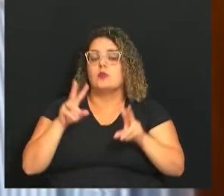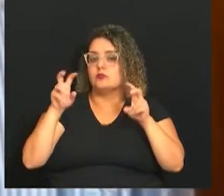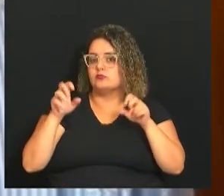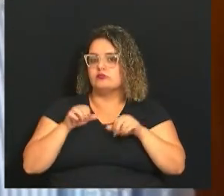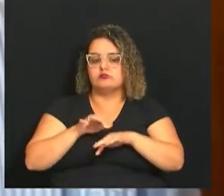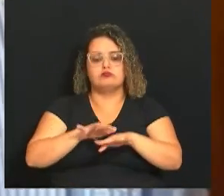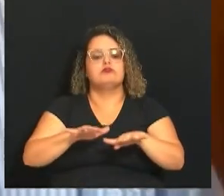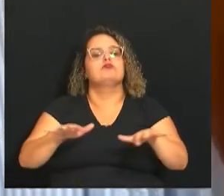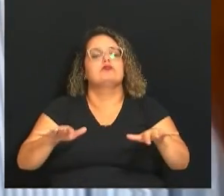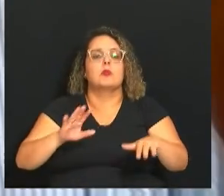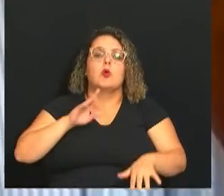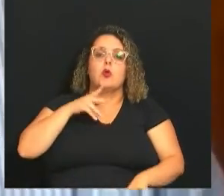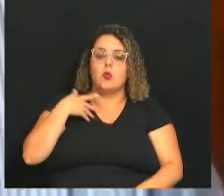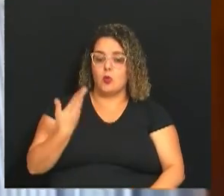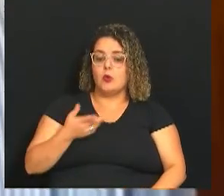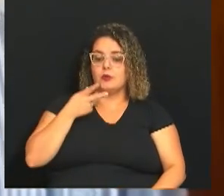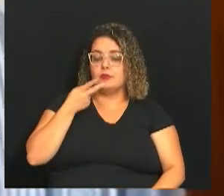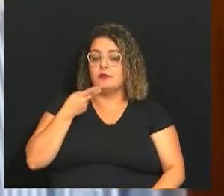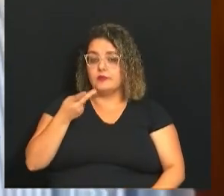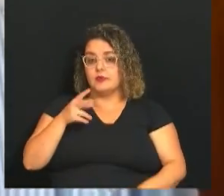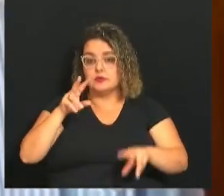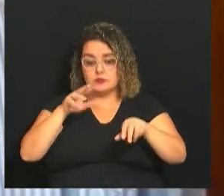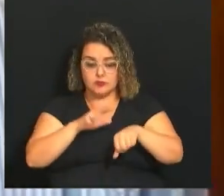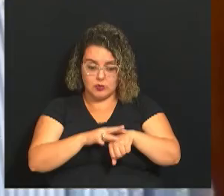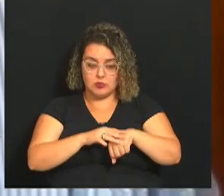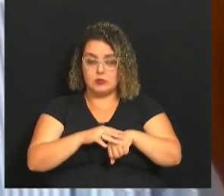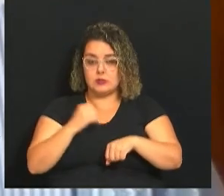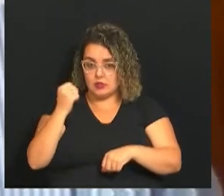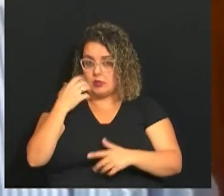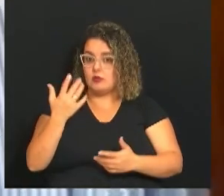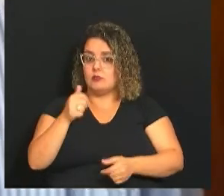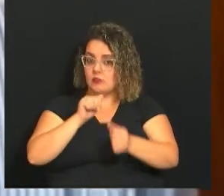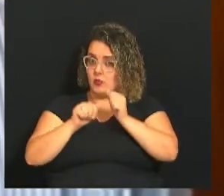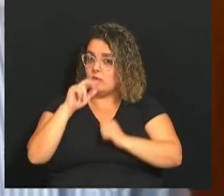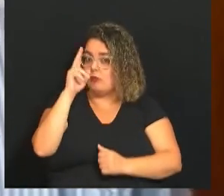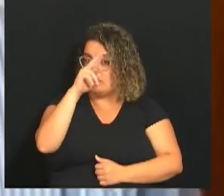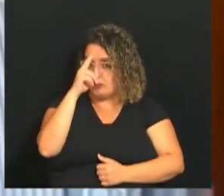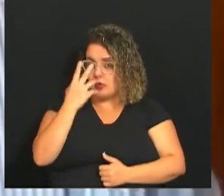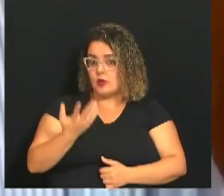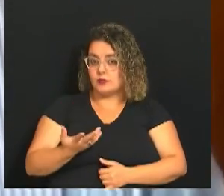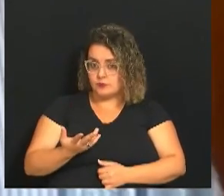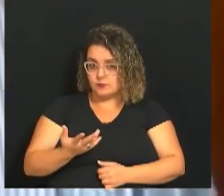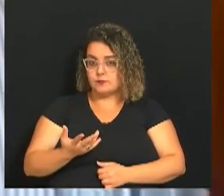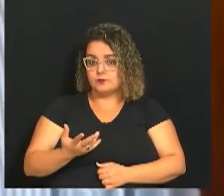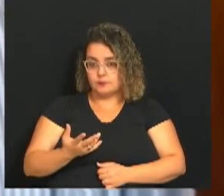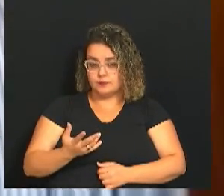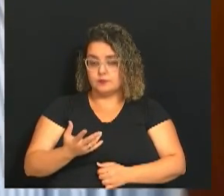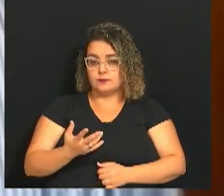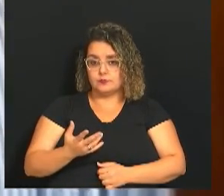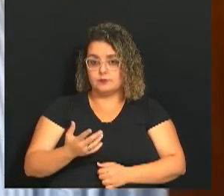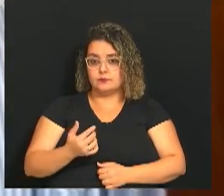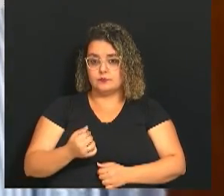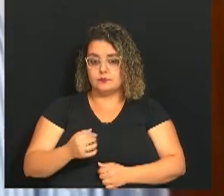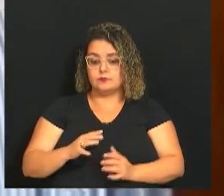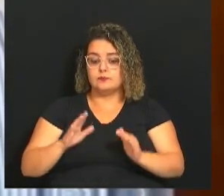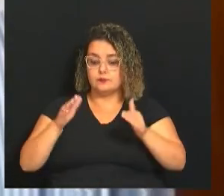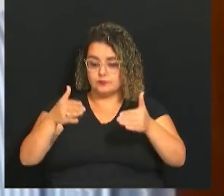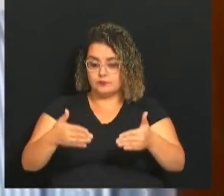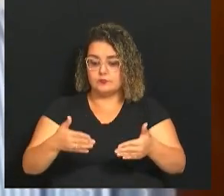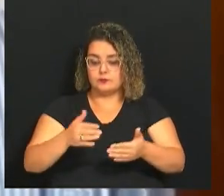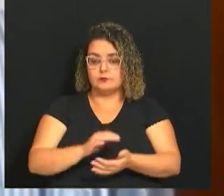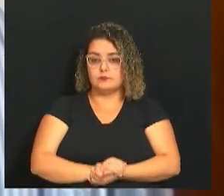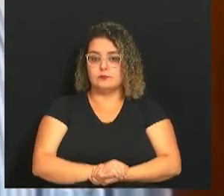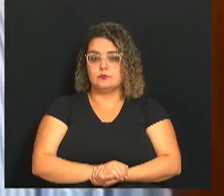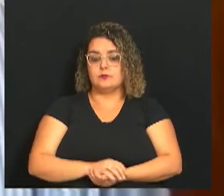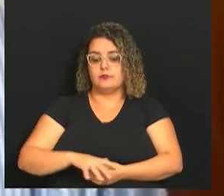quando nós falamos sobre uma doença grave, que é a doença do alcoolismo, ainda mais relacionada ao mercado